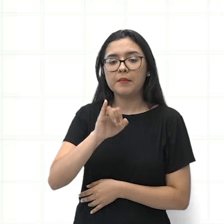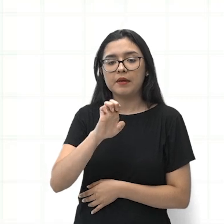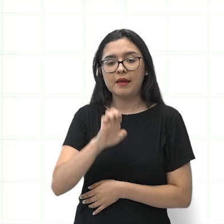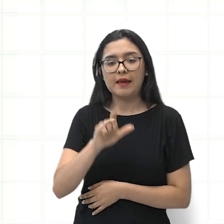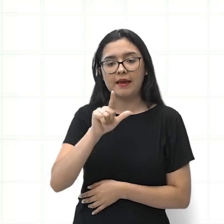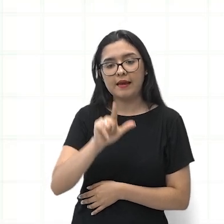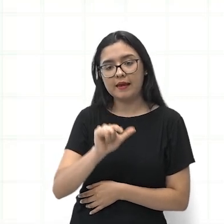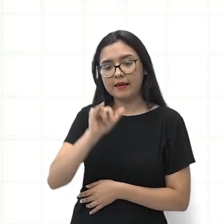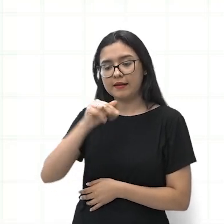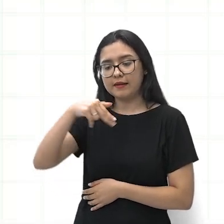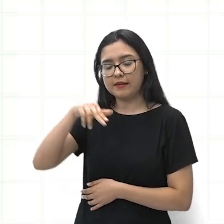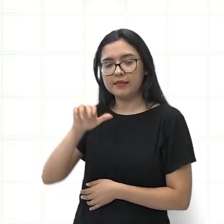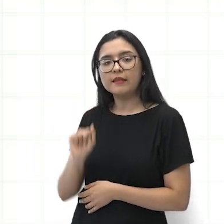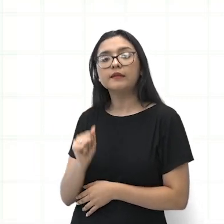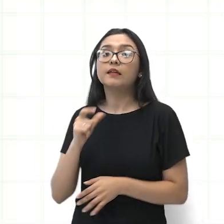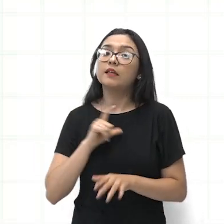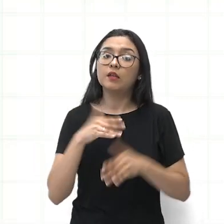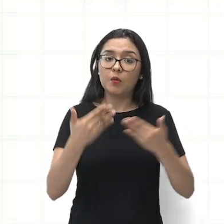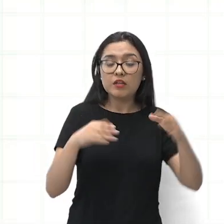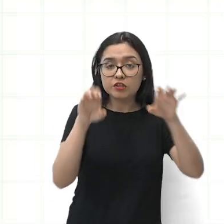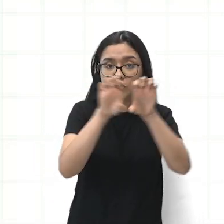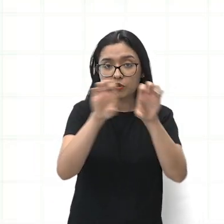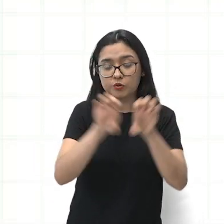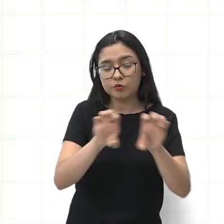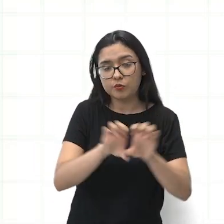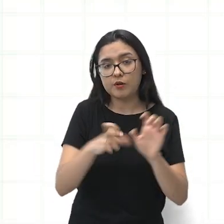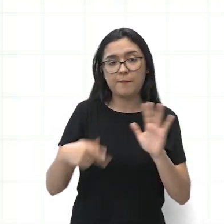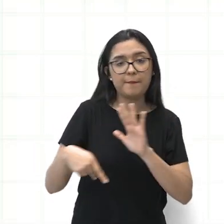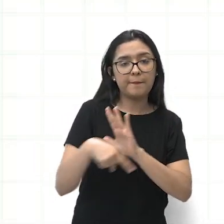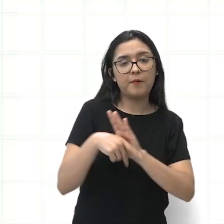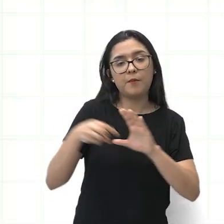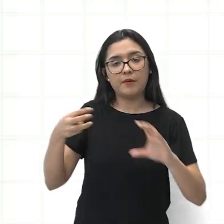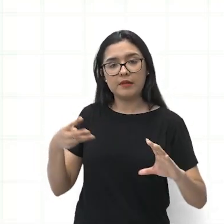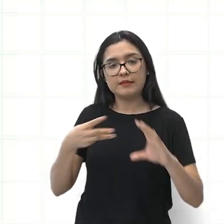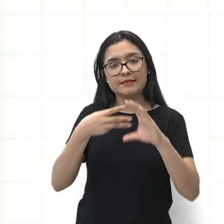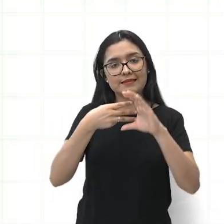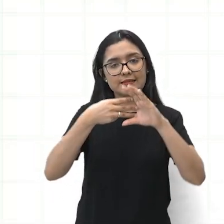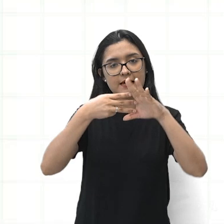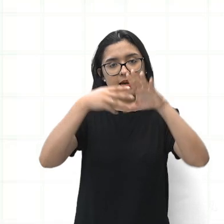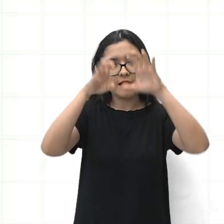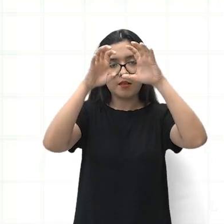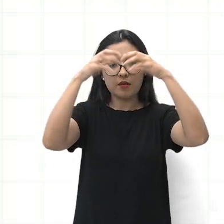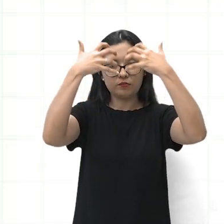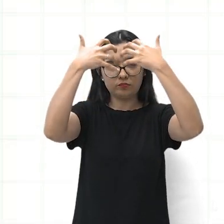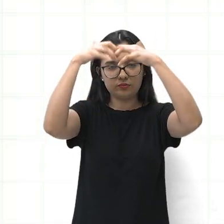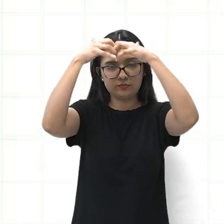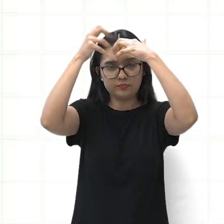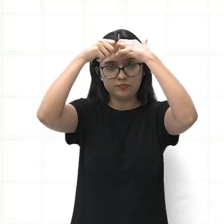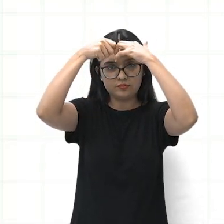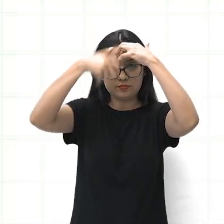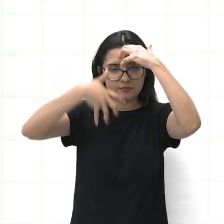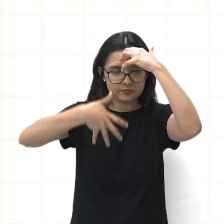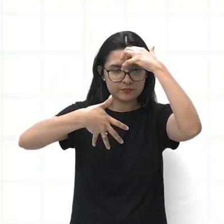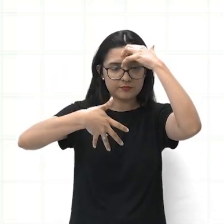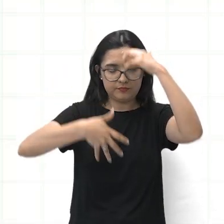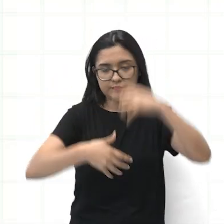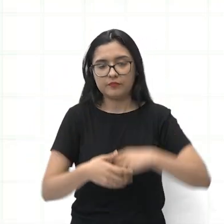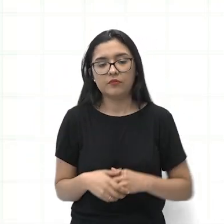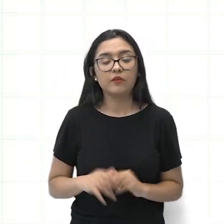essa é a composição anatômica, né, a composição visual aí da nossa célula,